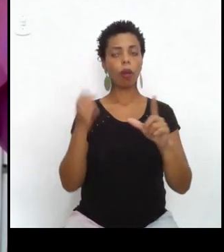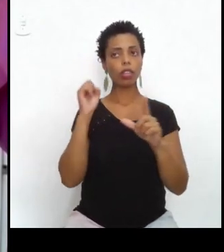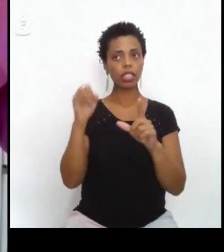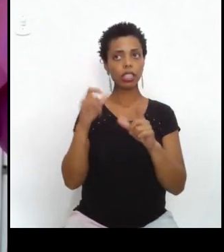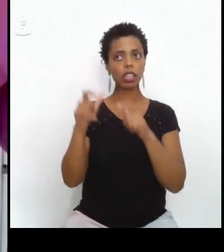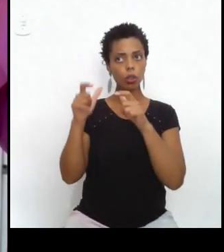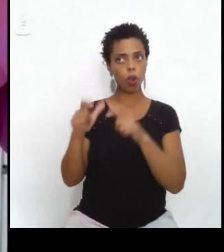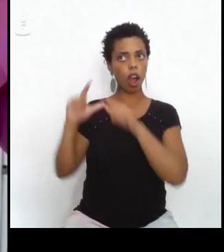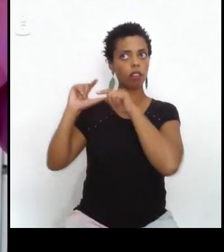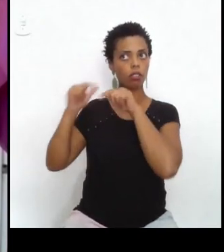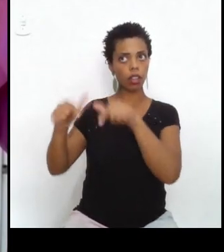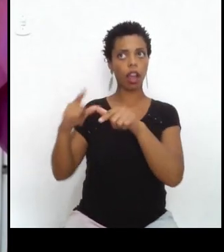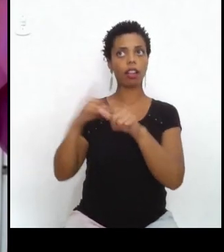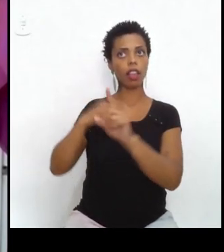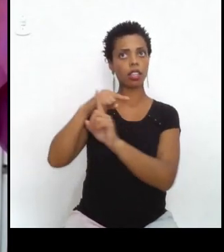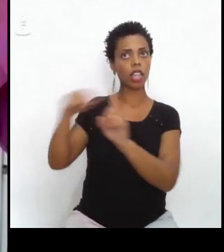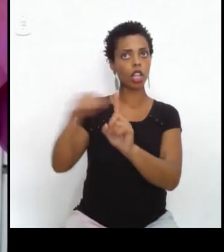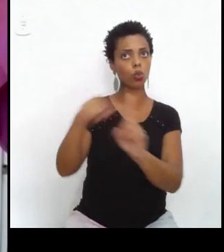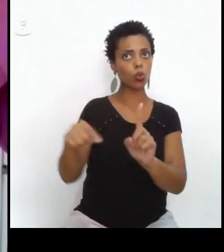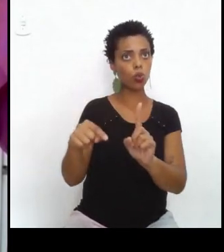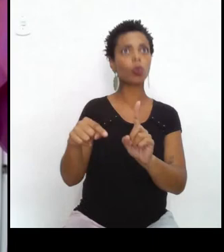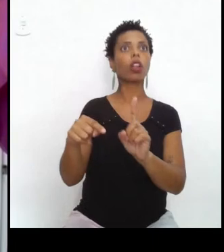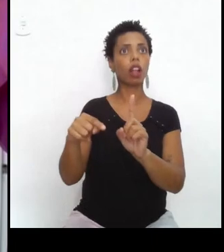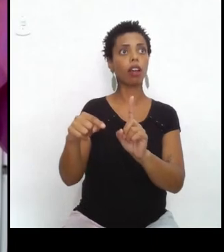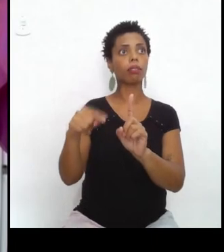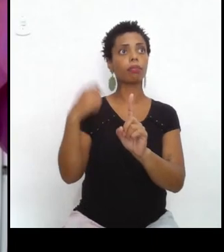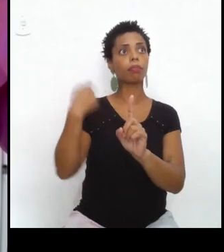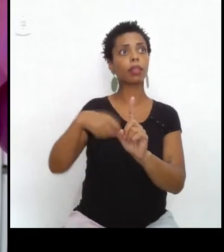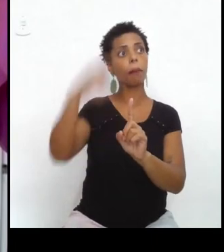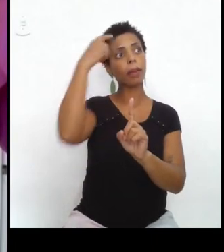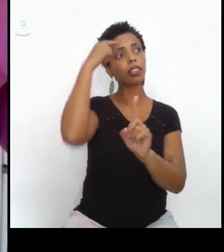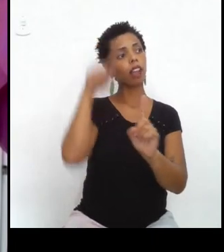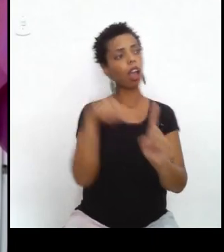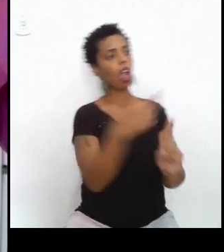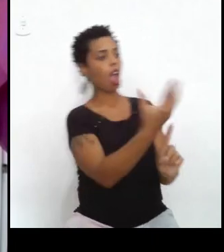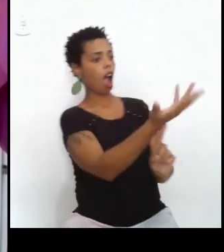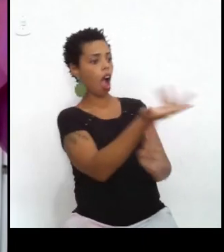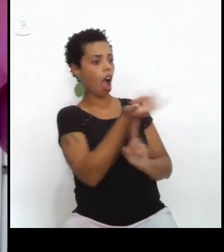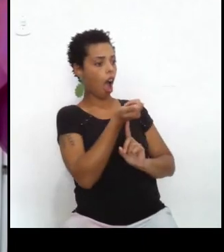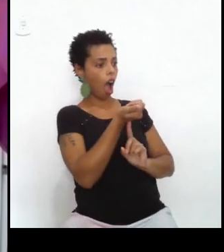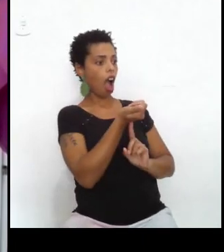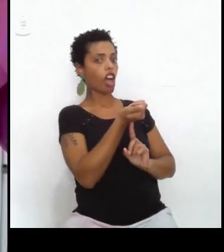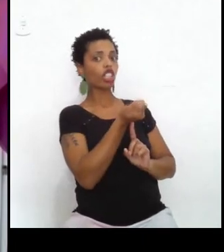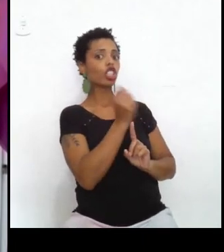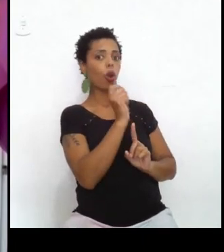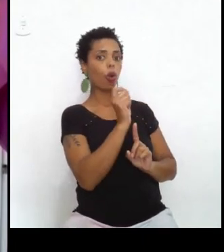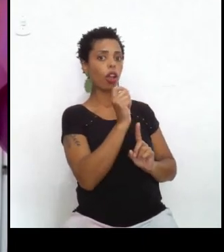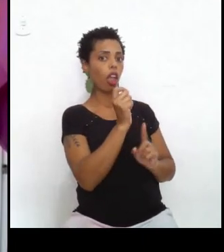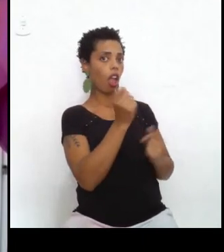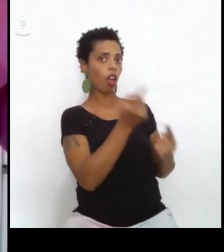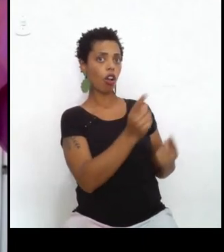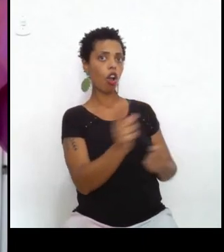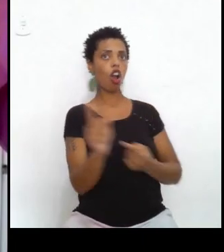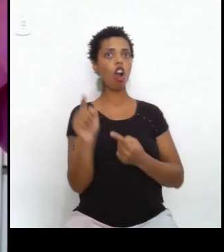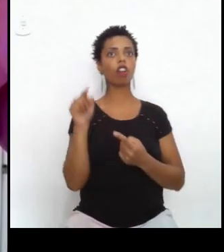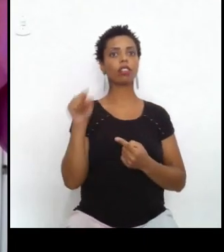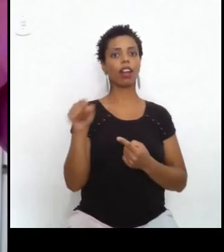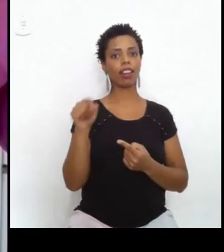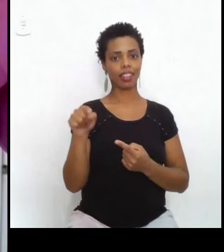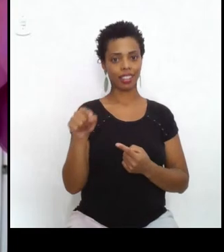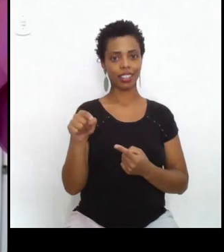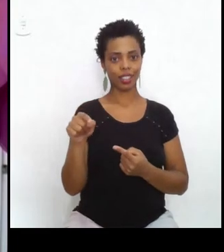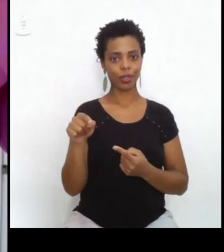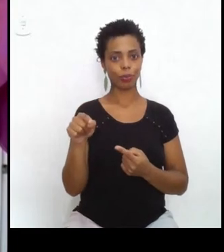eu acho que a gente precisa olhar para a arte como justamente contestação do estrato córneo é pra jogar a